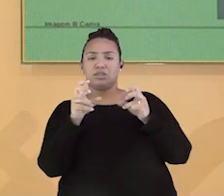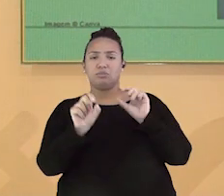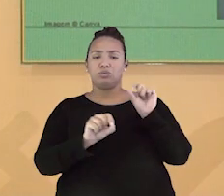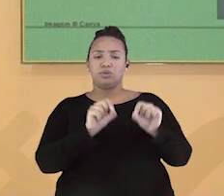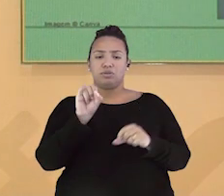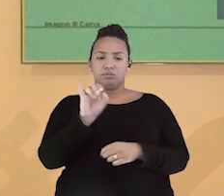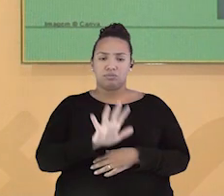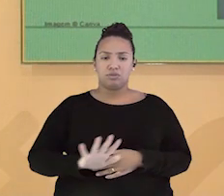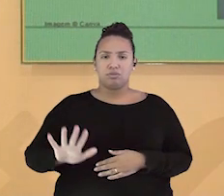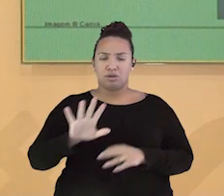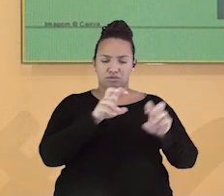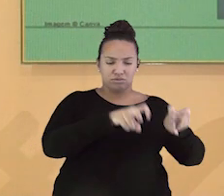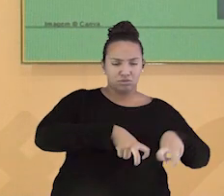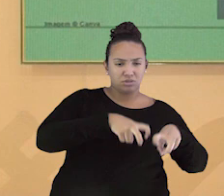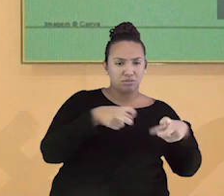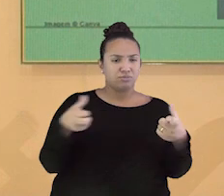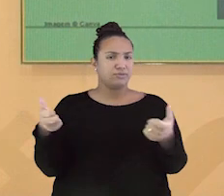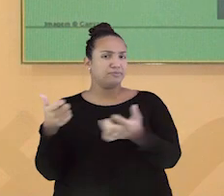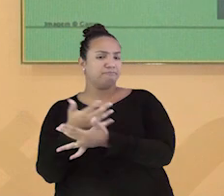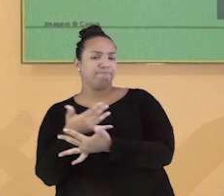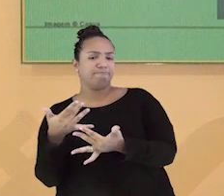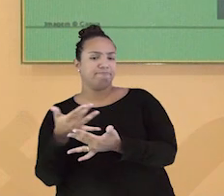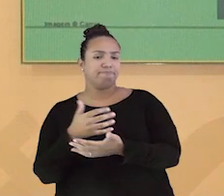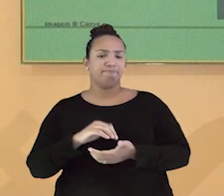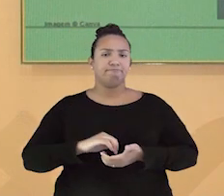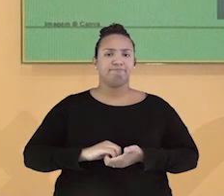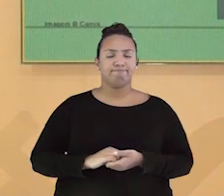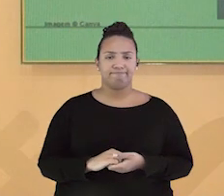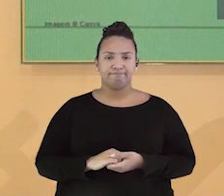paisagem do campo ou da cidade.